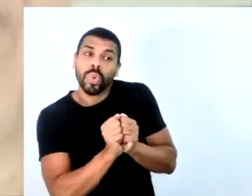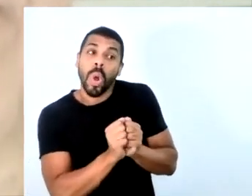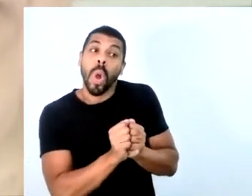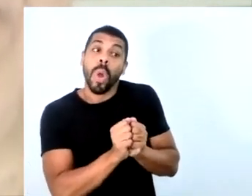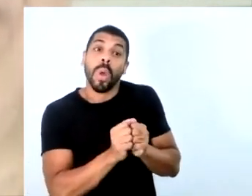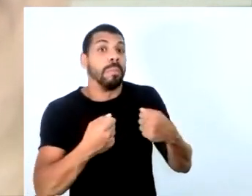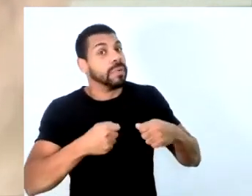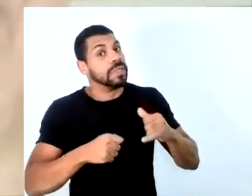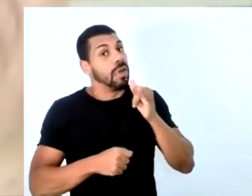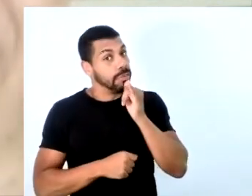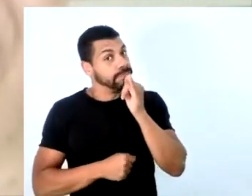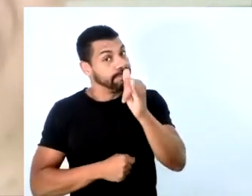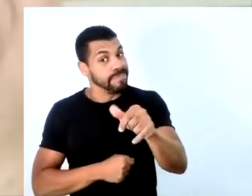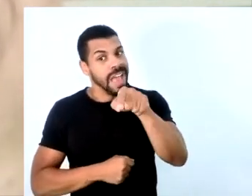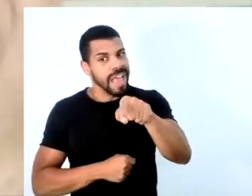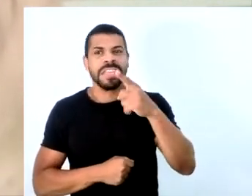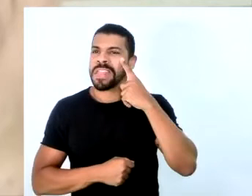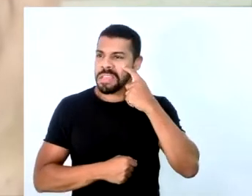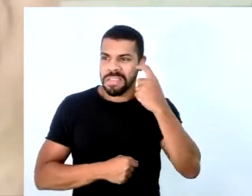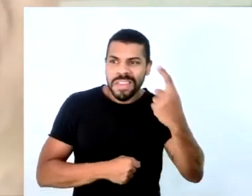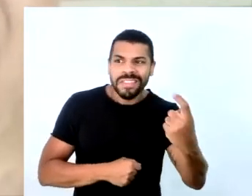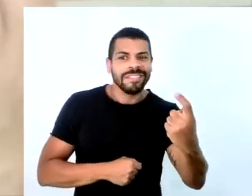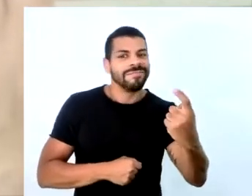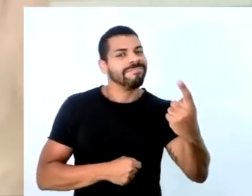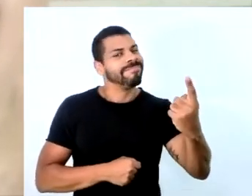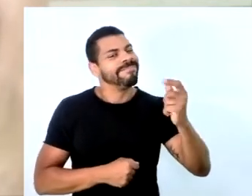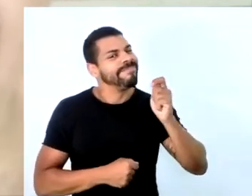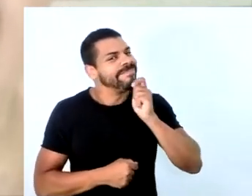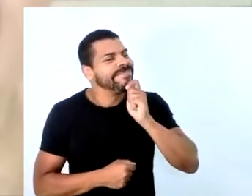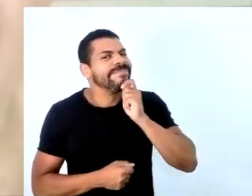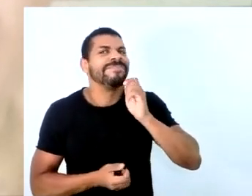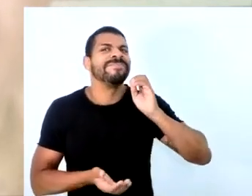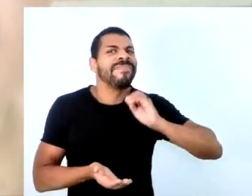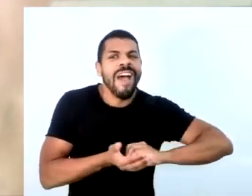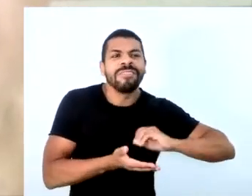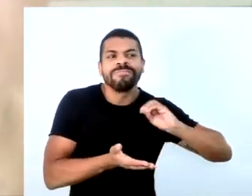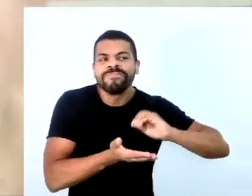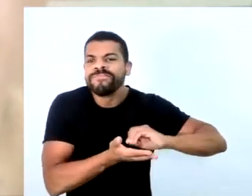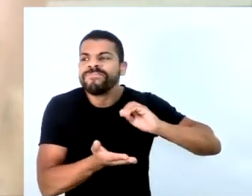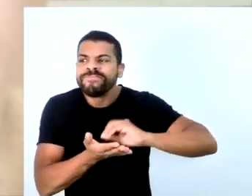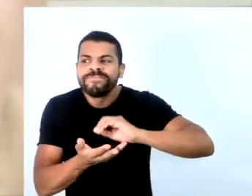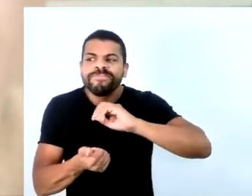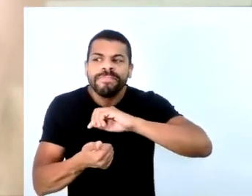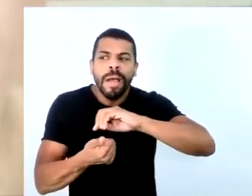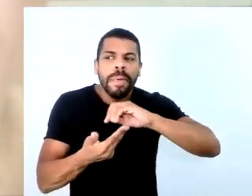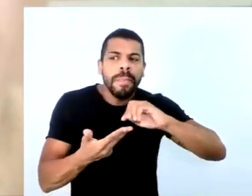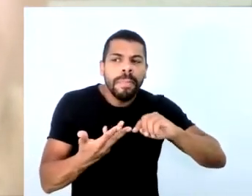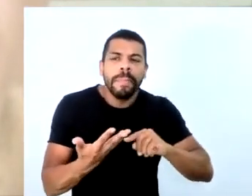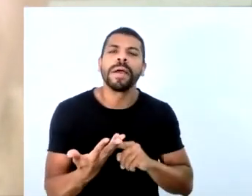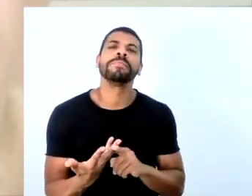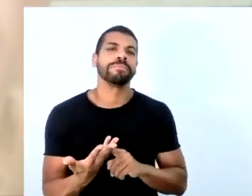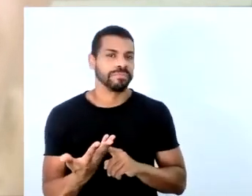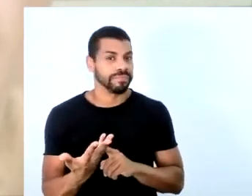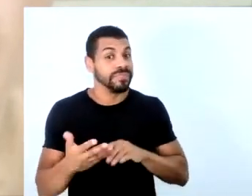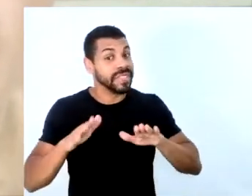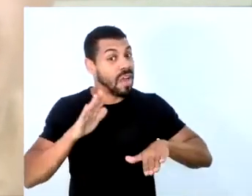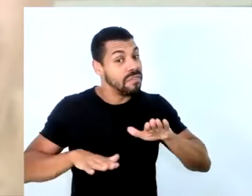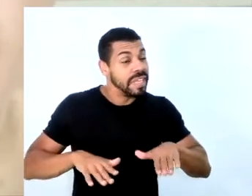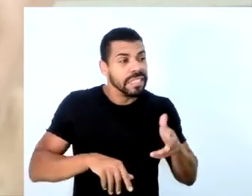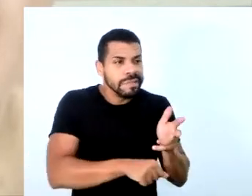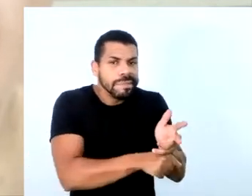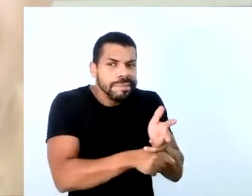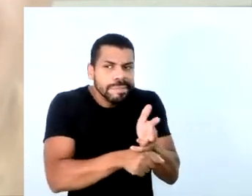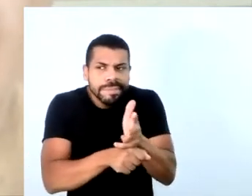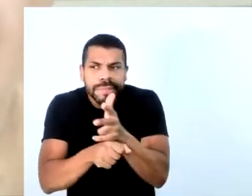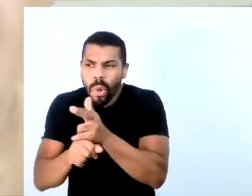você entende, sabe, que eu estou nessa função de dizer, aqui tem algo interessante, mas ainda não está pronto.